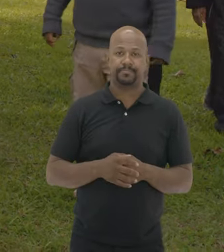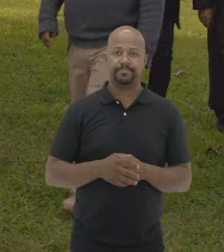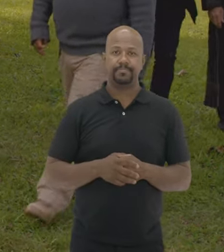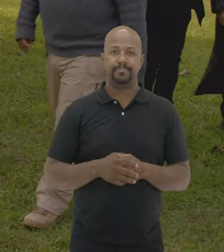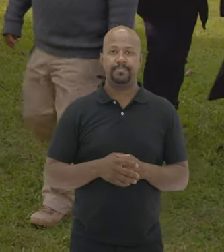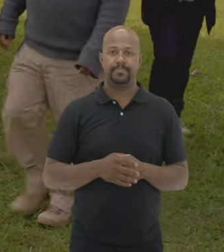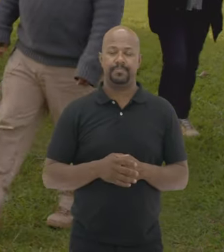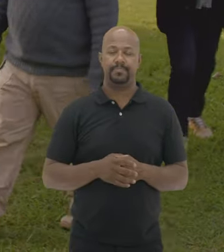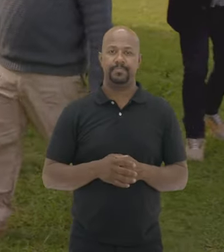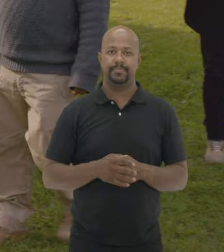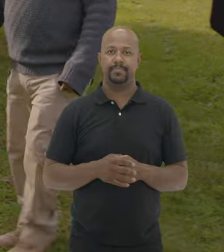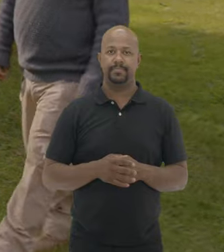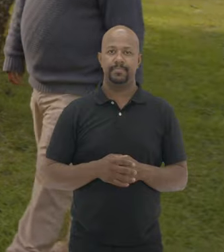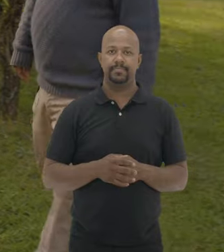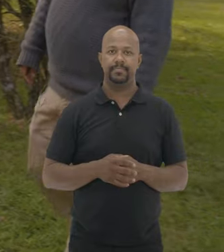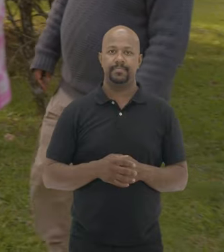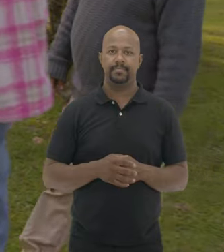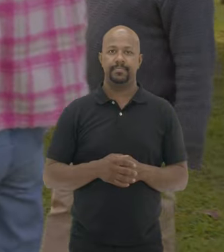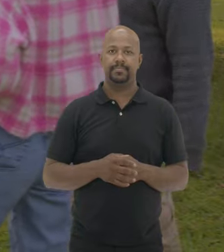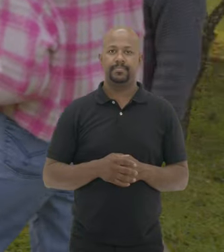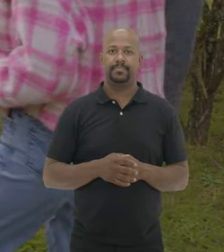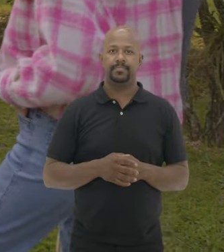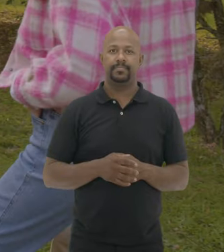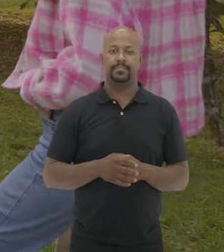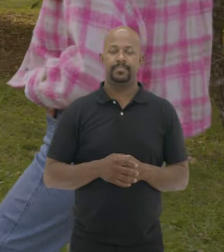Manu mostra uma pequena mureta antiga com uma placa